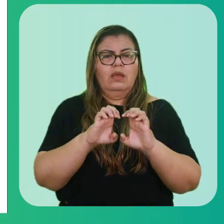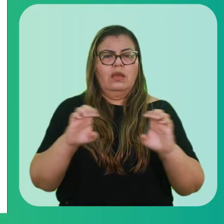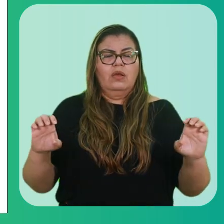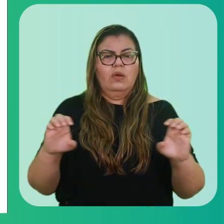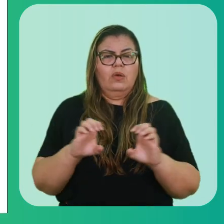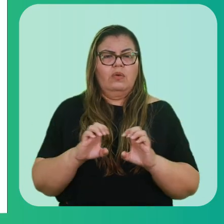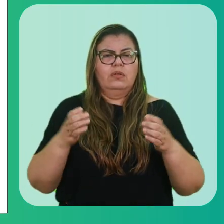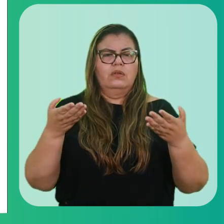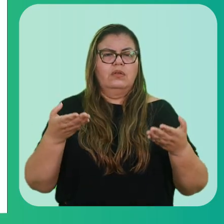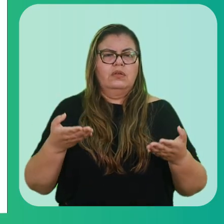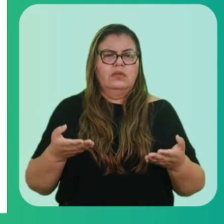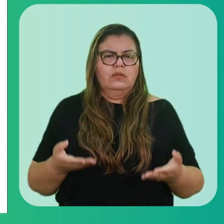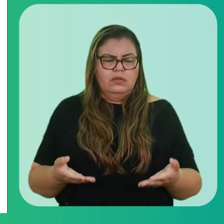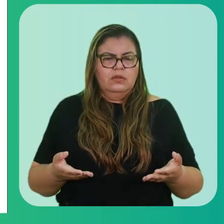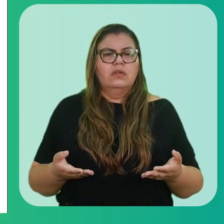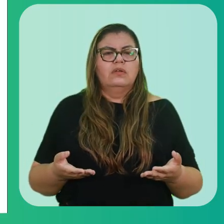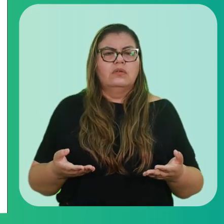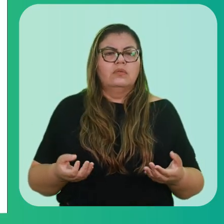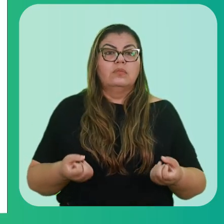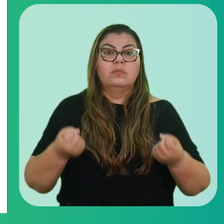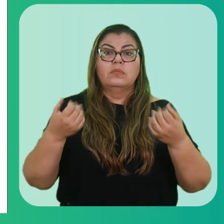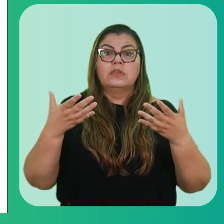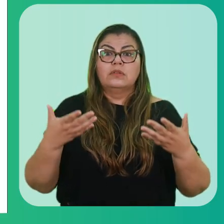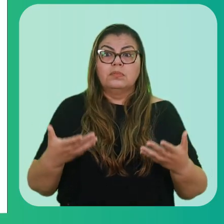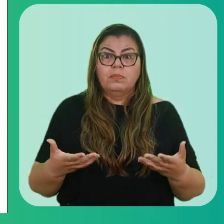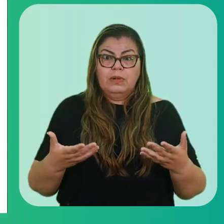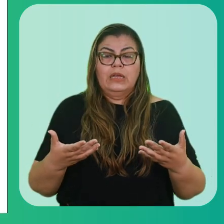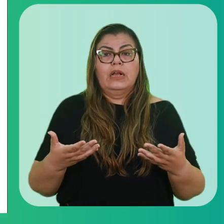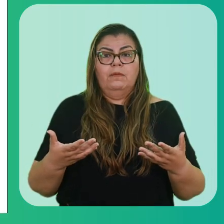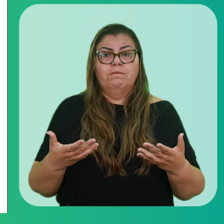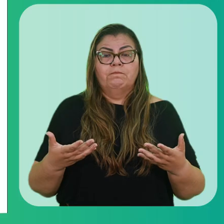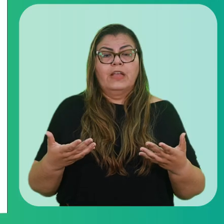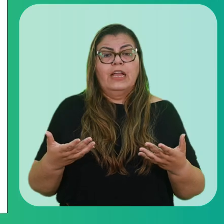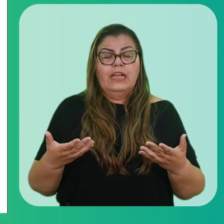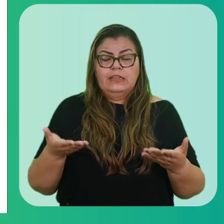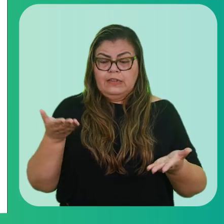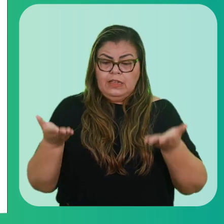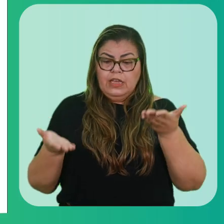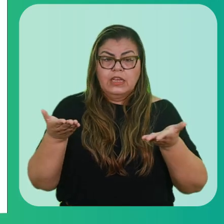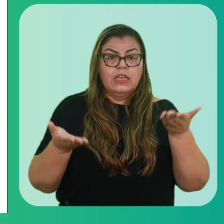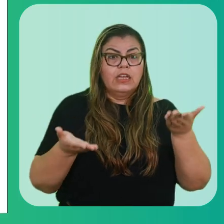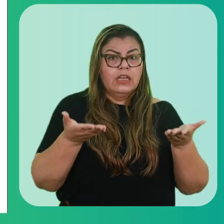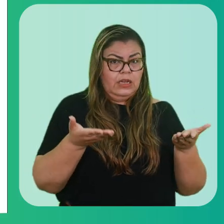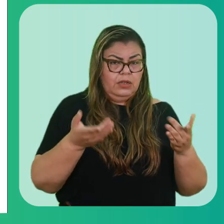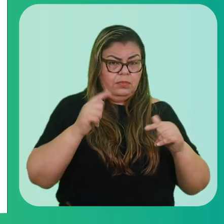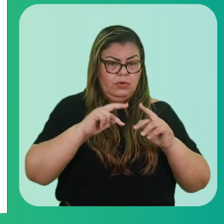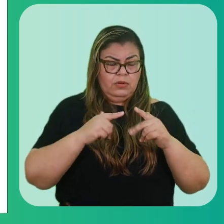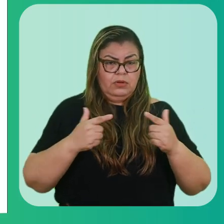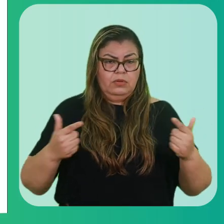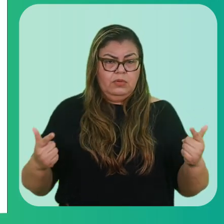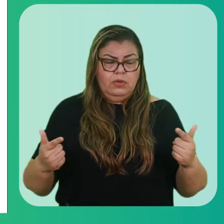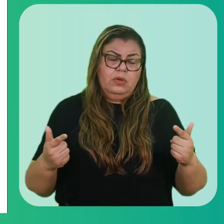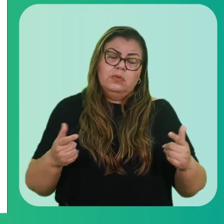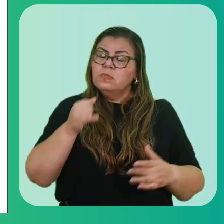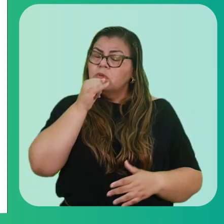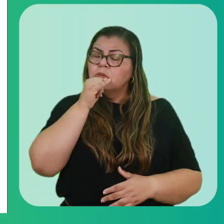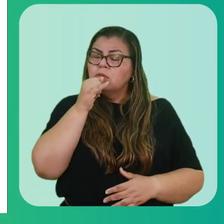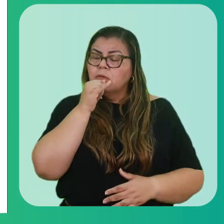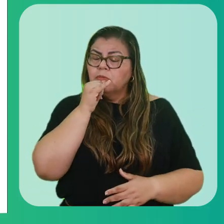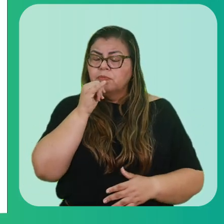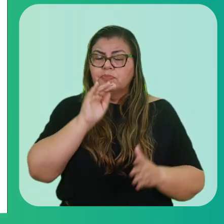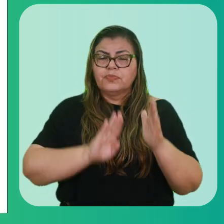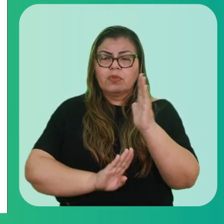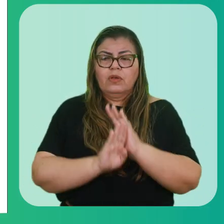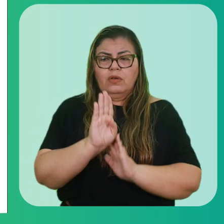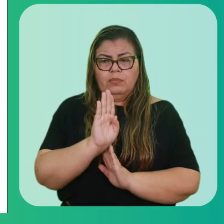Clapeyron, PV igual a RT, que mostra essas proporcionalidades entre as quatro grandezas. Por exemplo, um aumento da